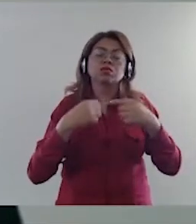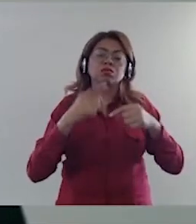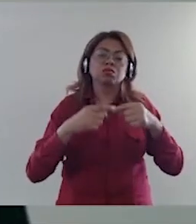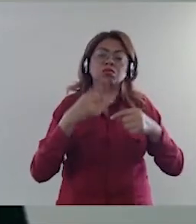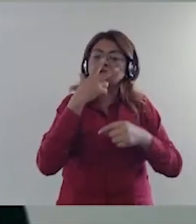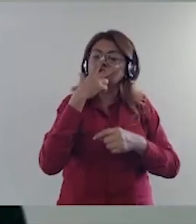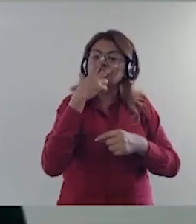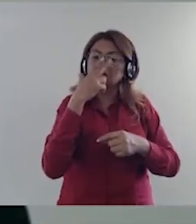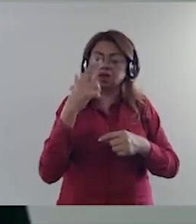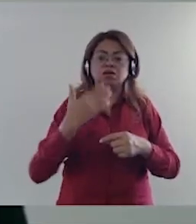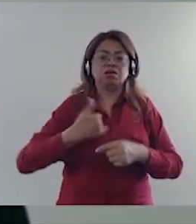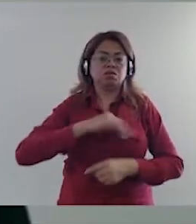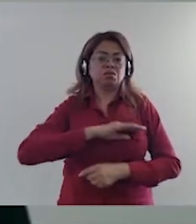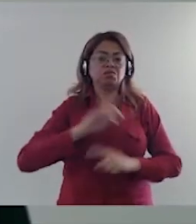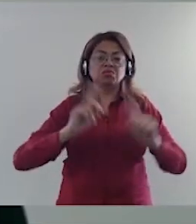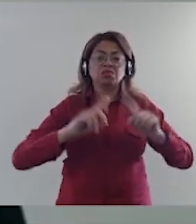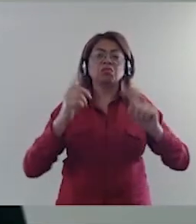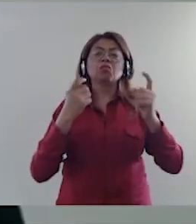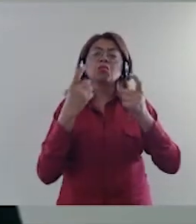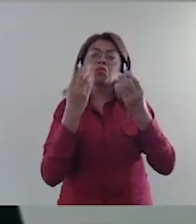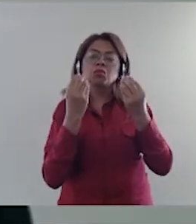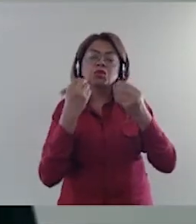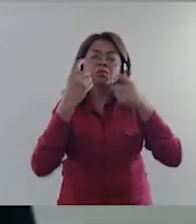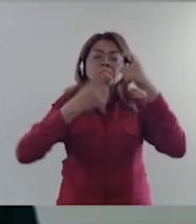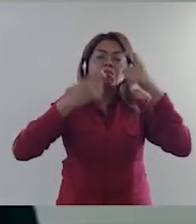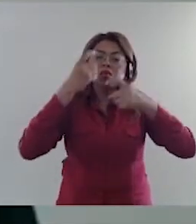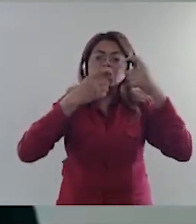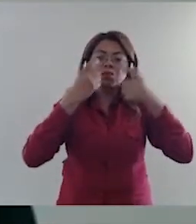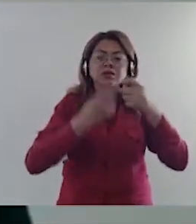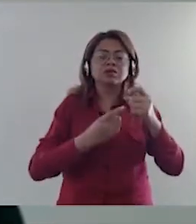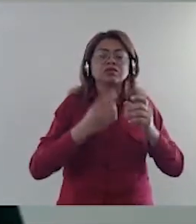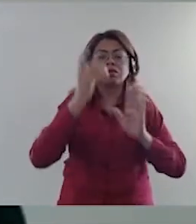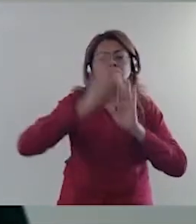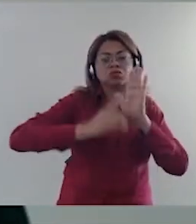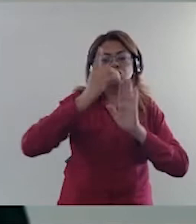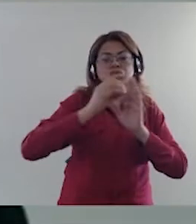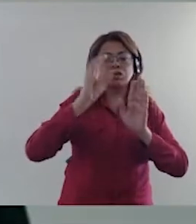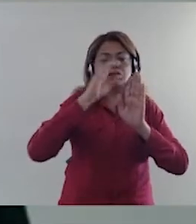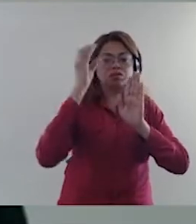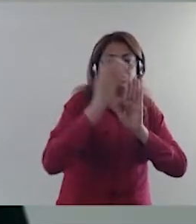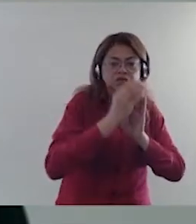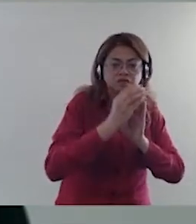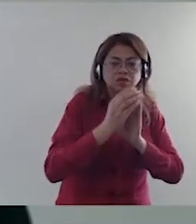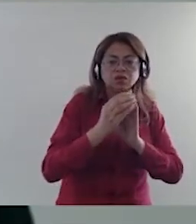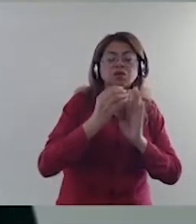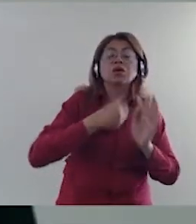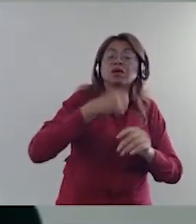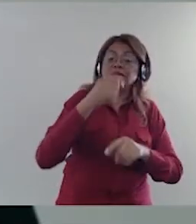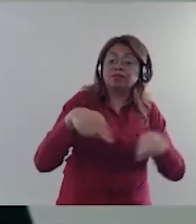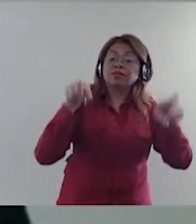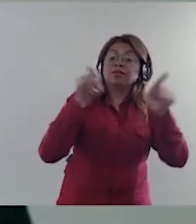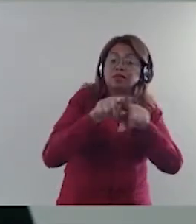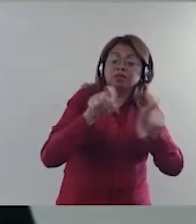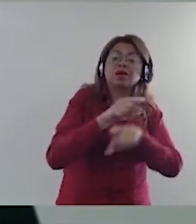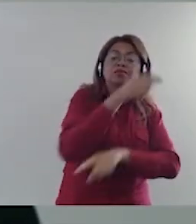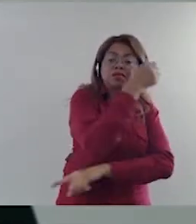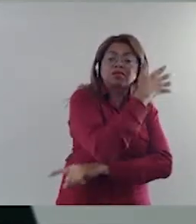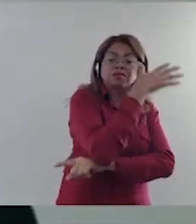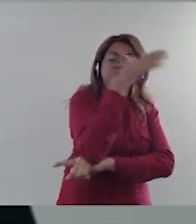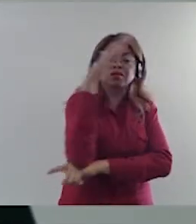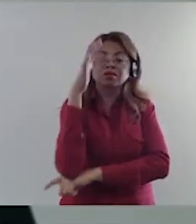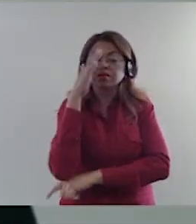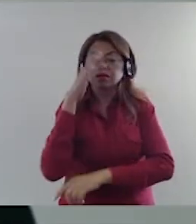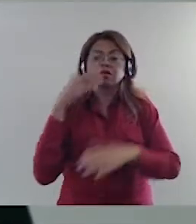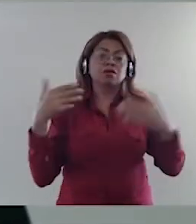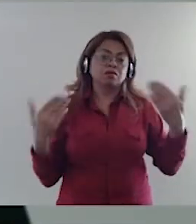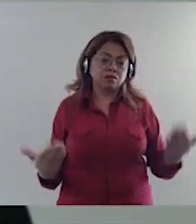nós, e a interação do direito civil com a natureza. Em 3 pontos, pelo menos. Na teoria geral, no que concerne